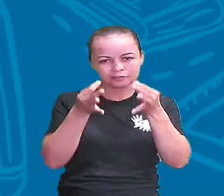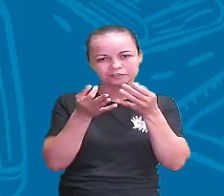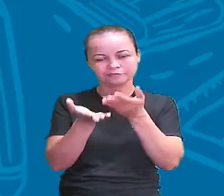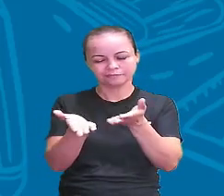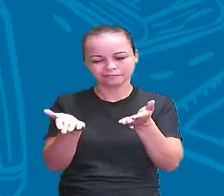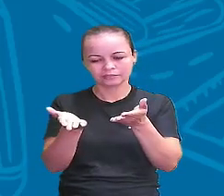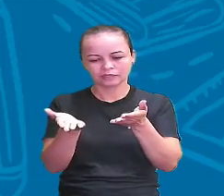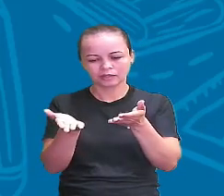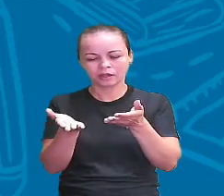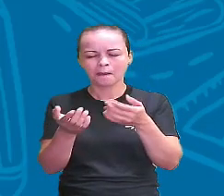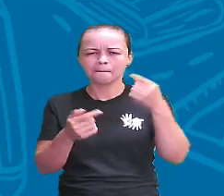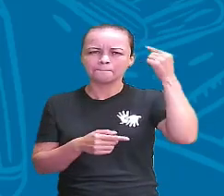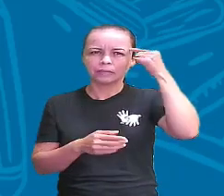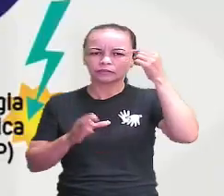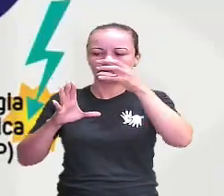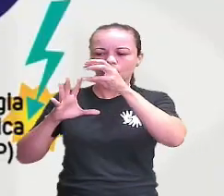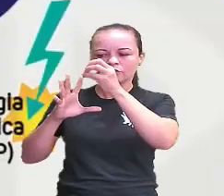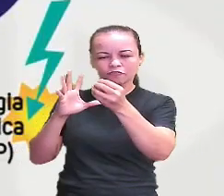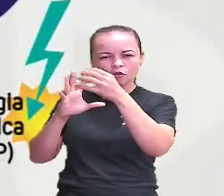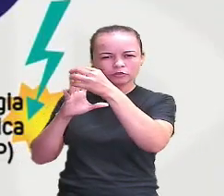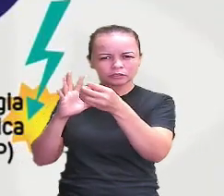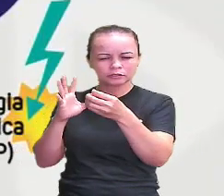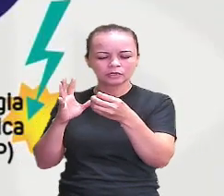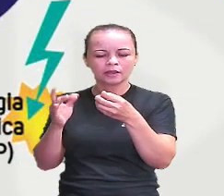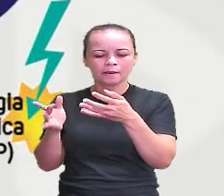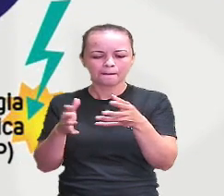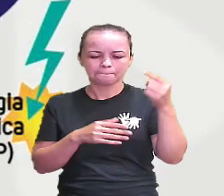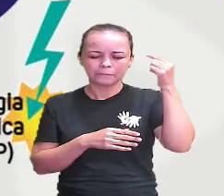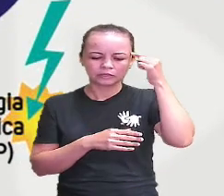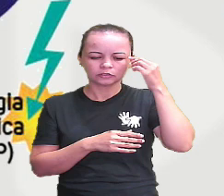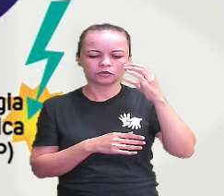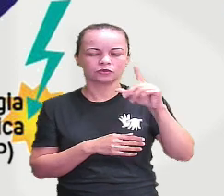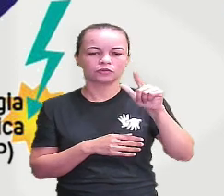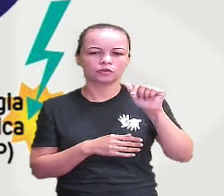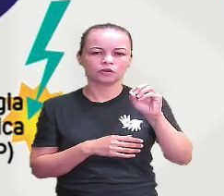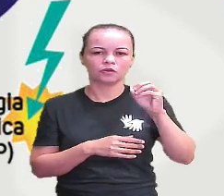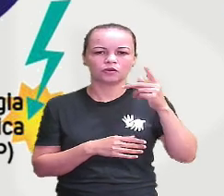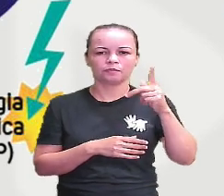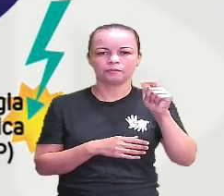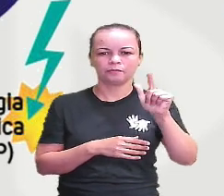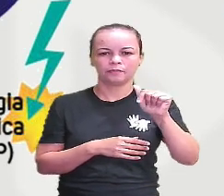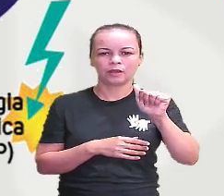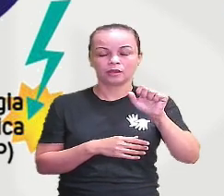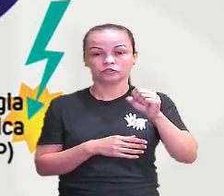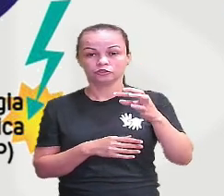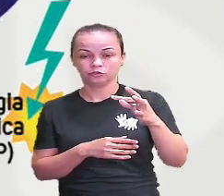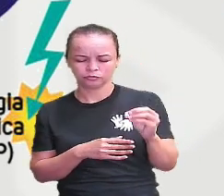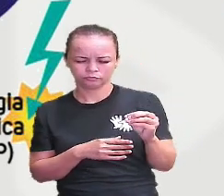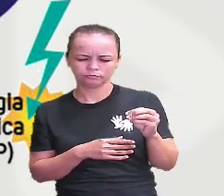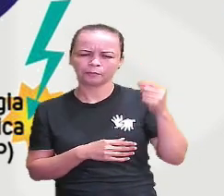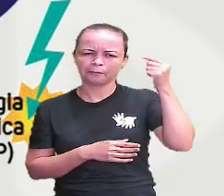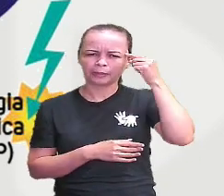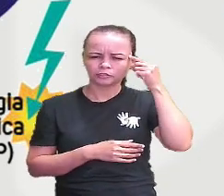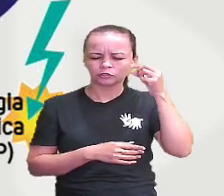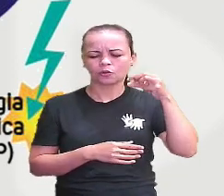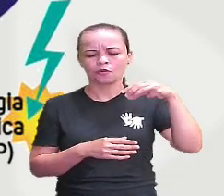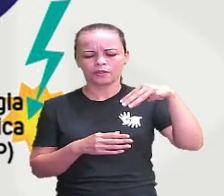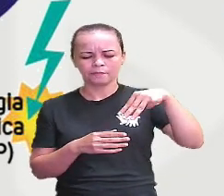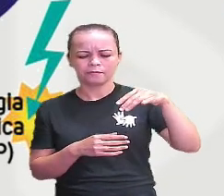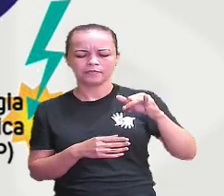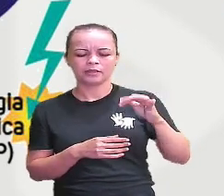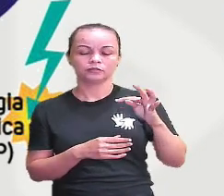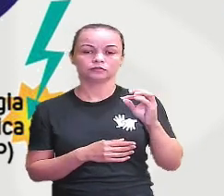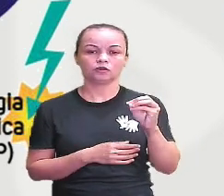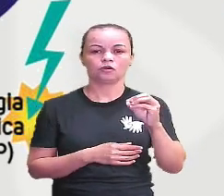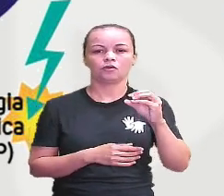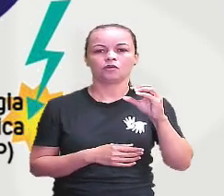Pensou em fotossíntese, pensou em cloroplasto. Pensou justamente em quê? Em mitocôndria. Pensou em quê?